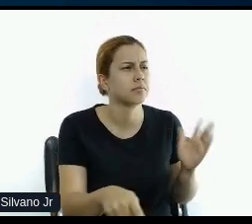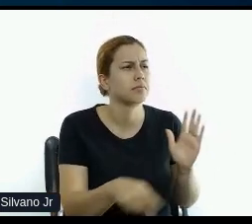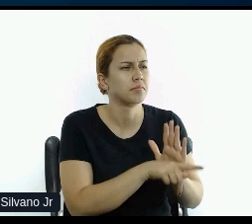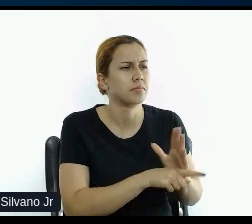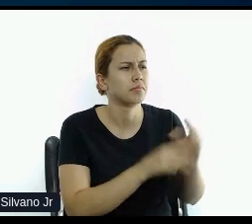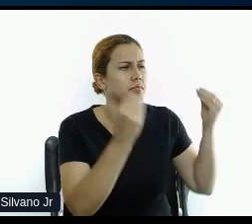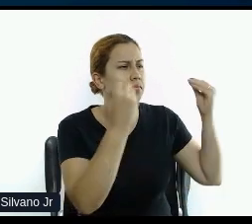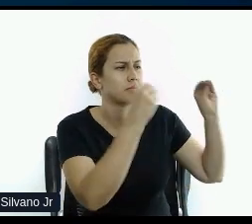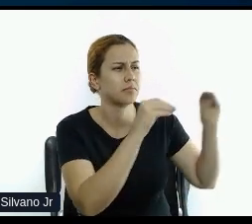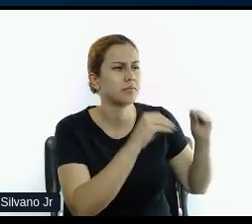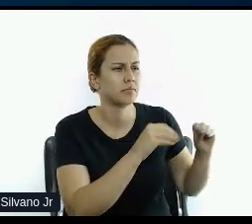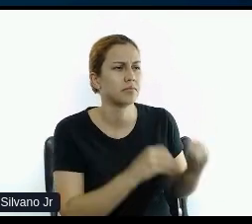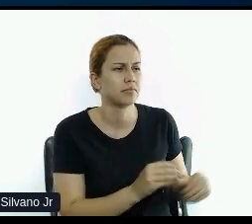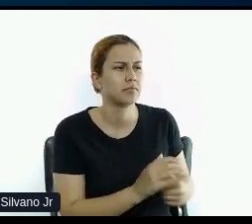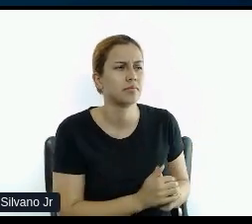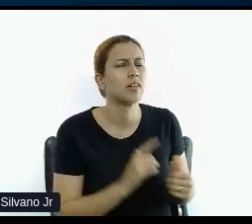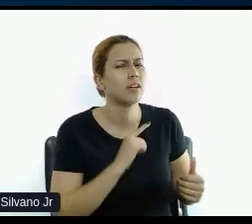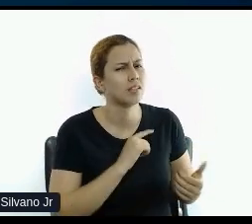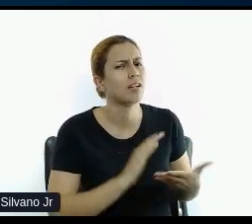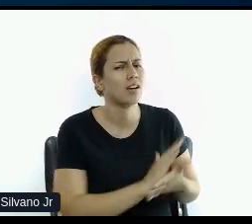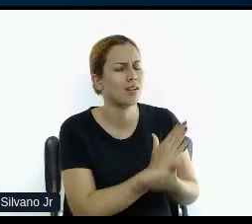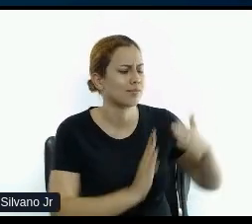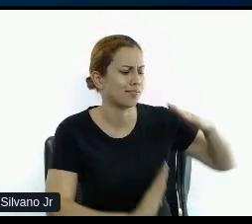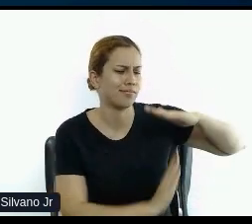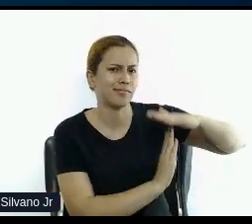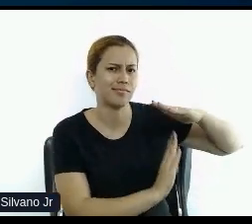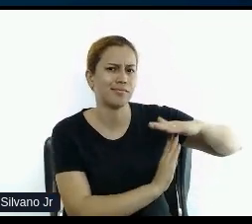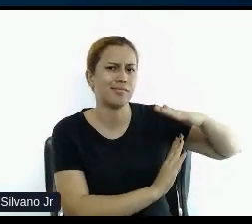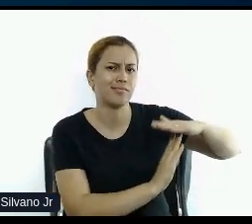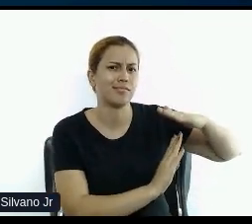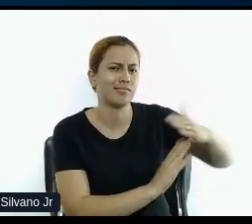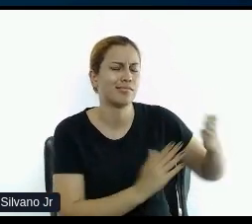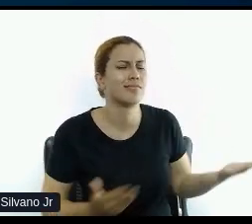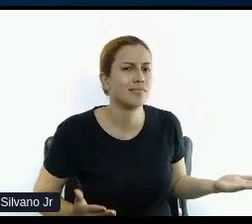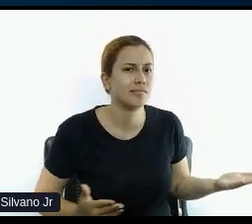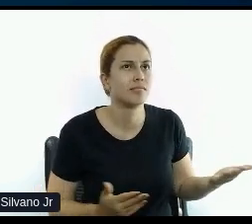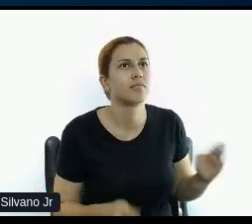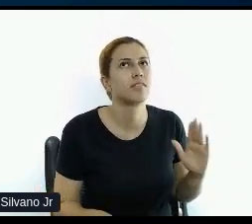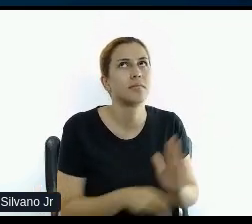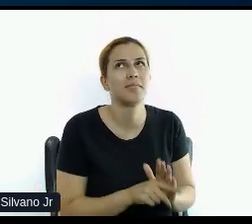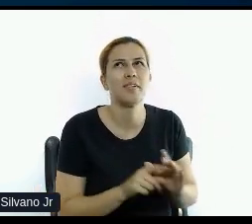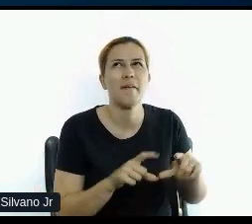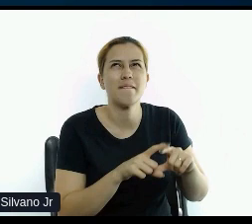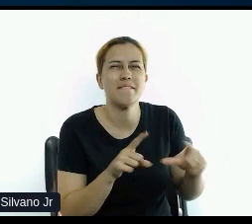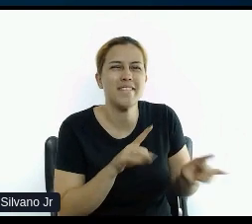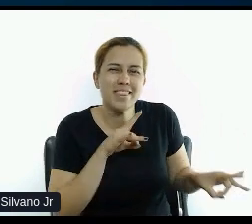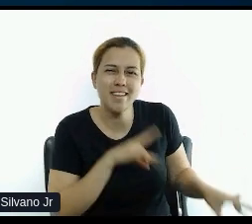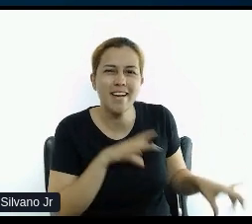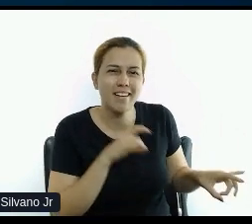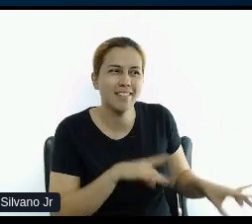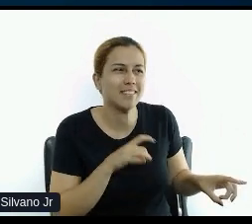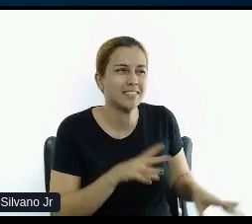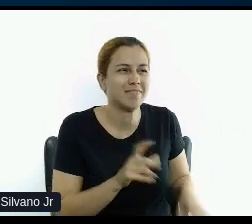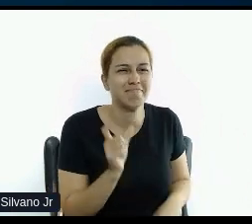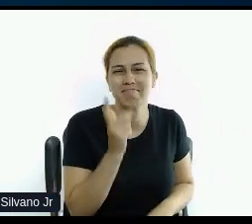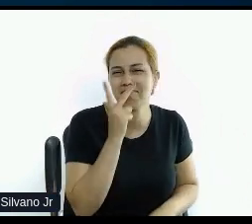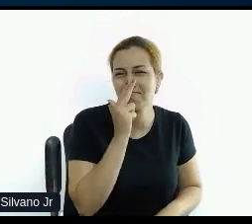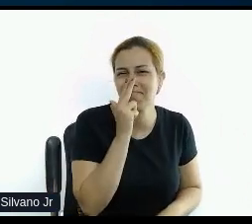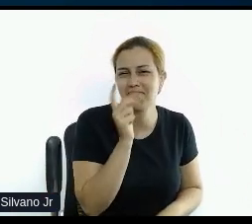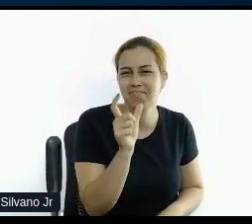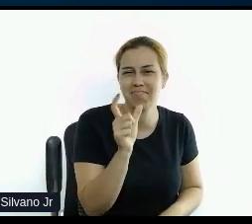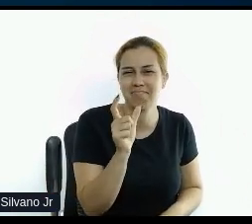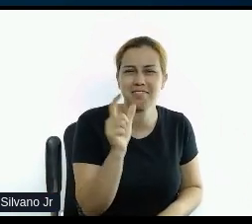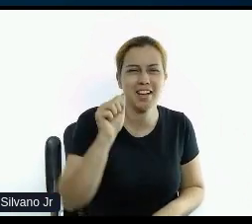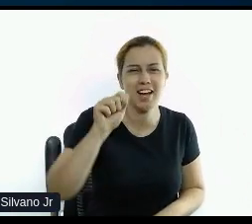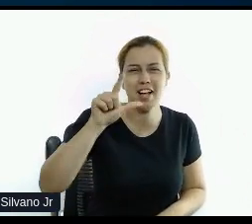hoje algumas limitações dessas ferramentas. Essas ferramentas, um termo técnico até que a gente usa, são ações de alucinações. Então, essas ferramentas, elas